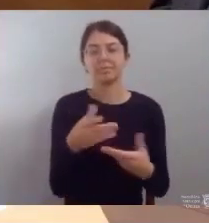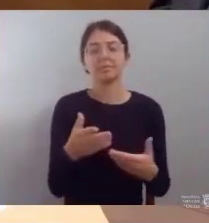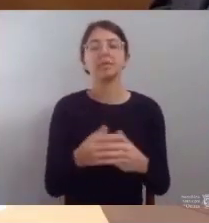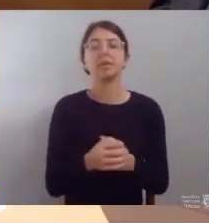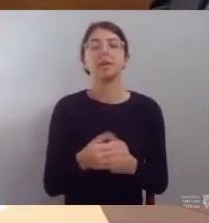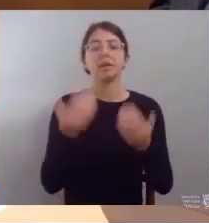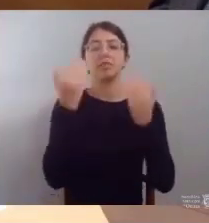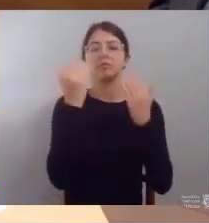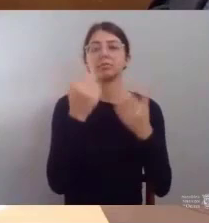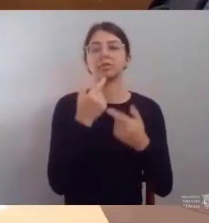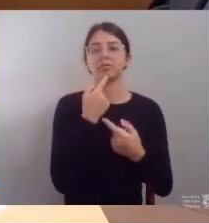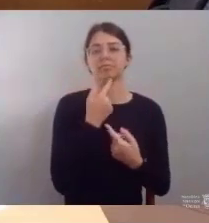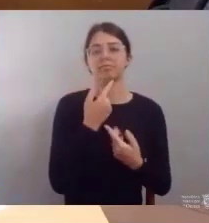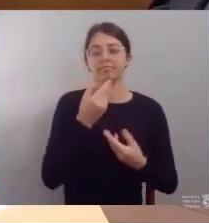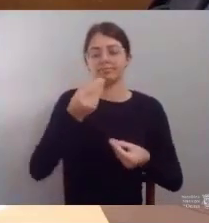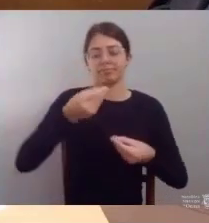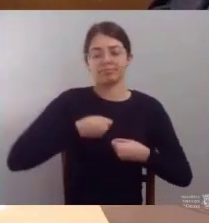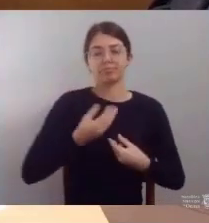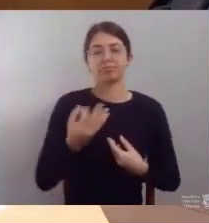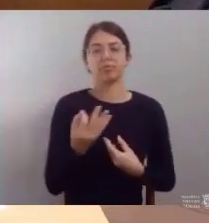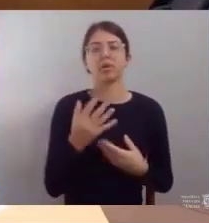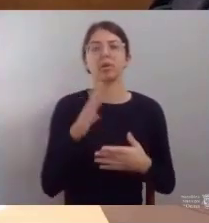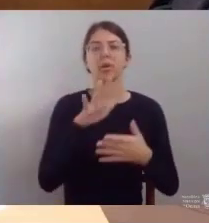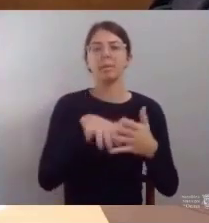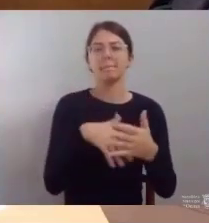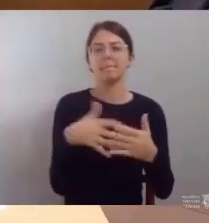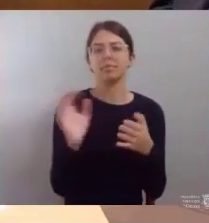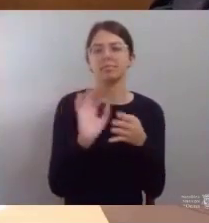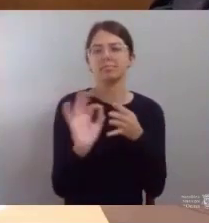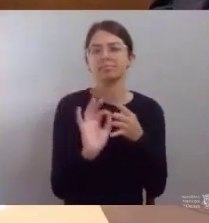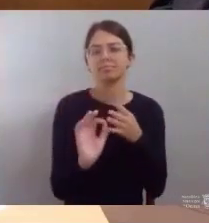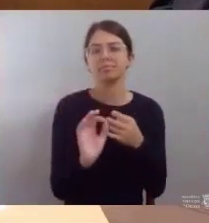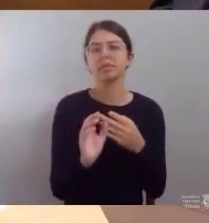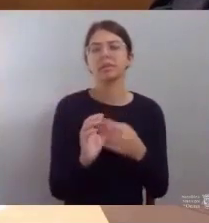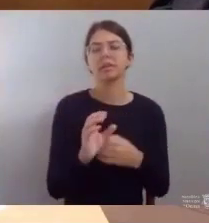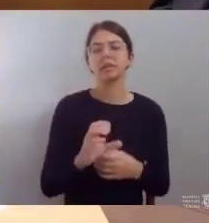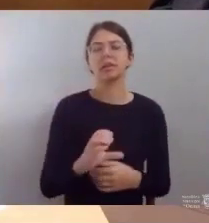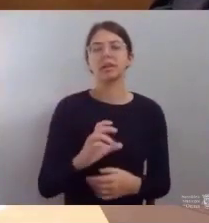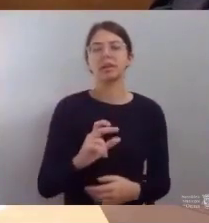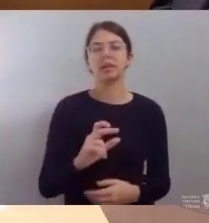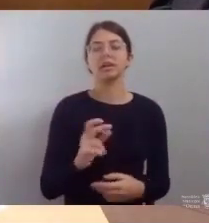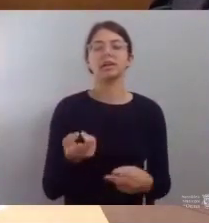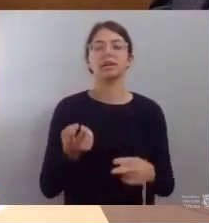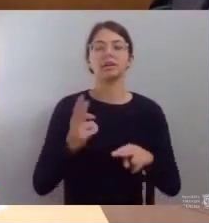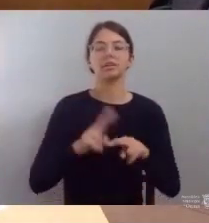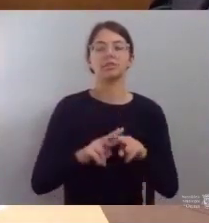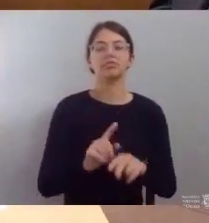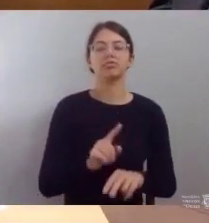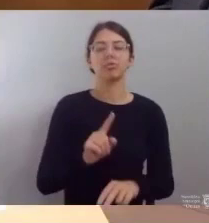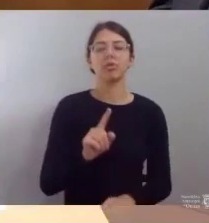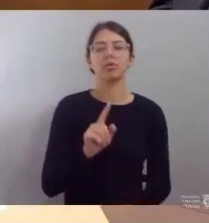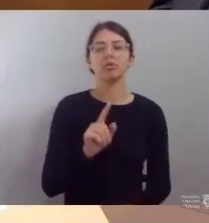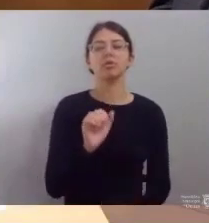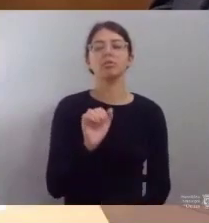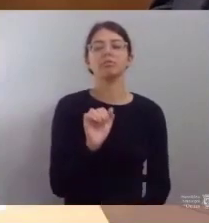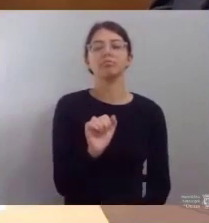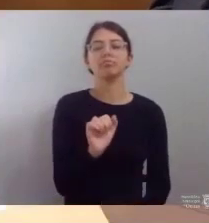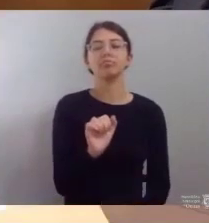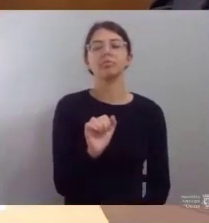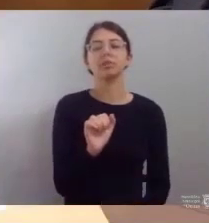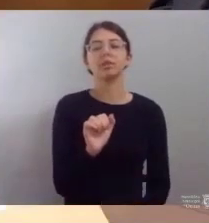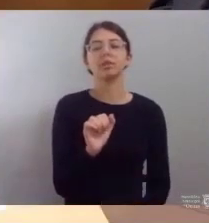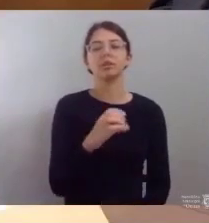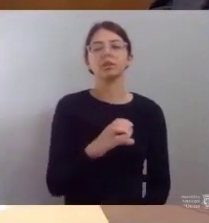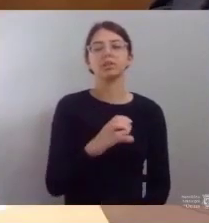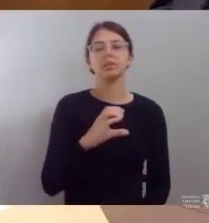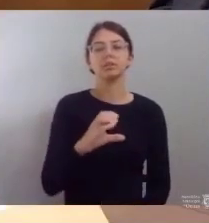disponibilizada, que o plano de pormenor do Norte de Cascais se encontra em fase de concertação com a CCDE-RVT,